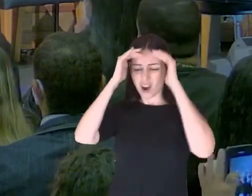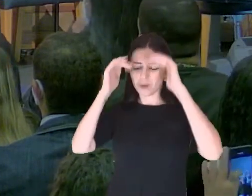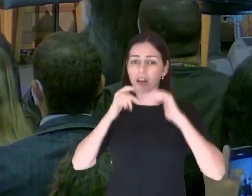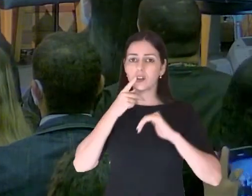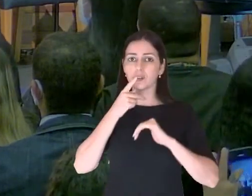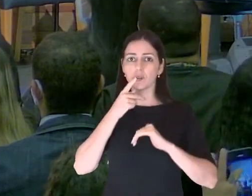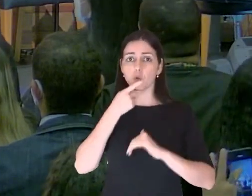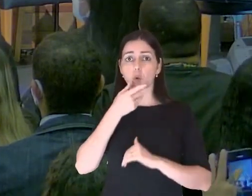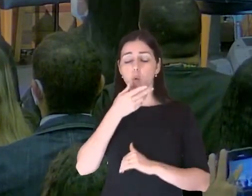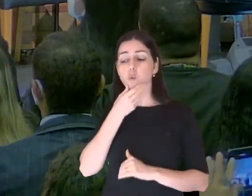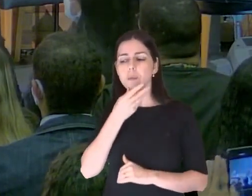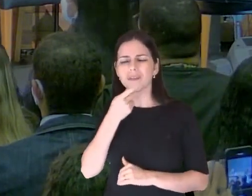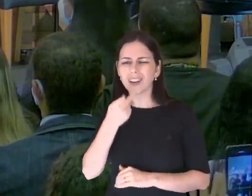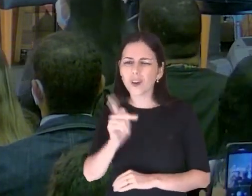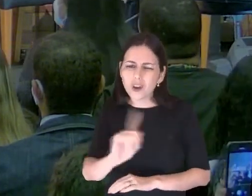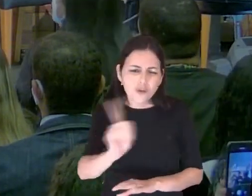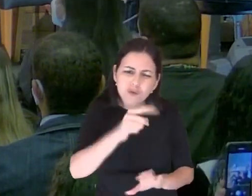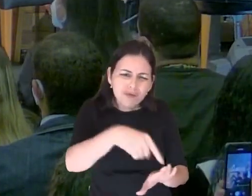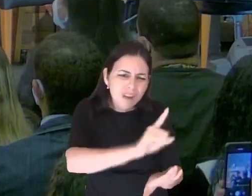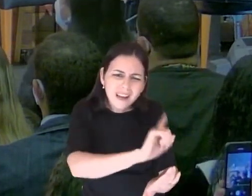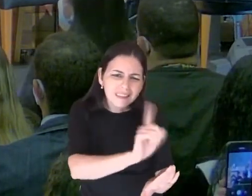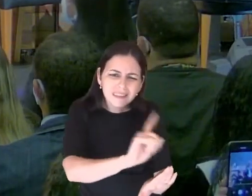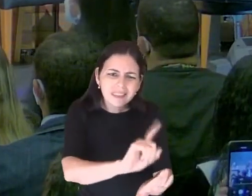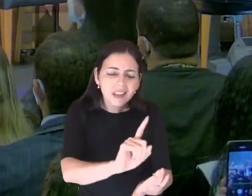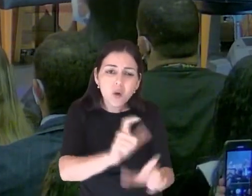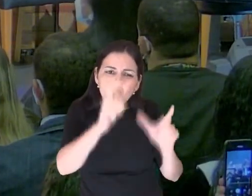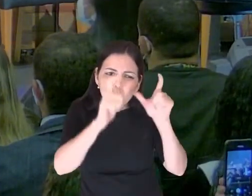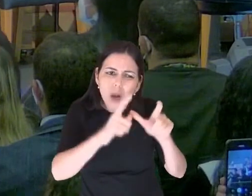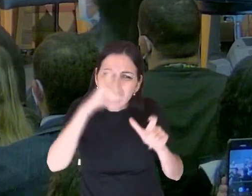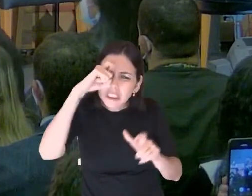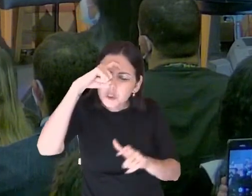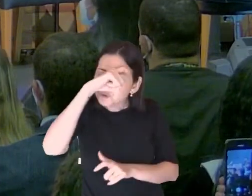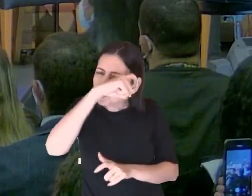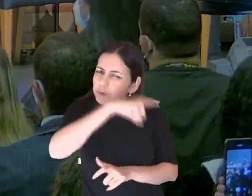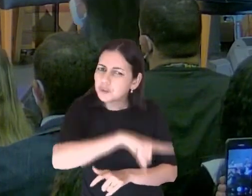ali não, no polo de cinevídeo. É um lugar difícil.